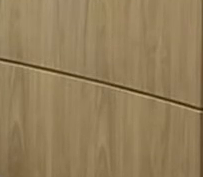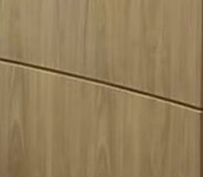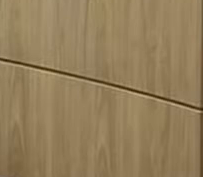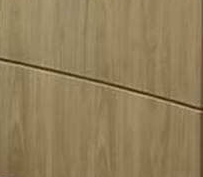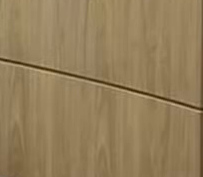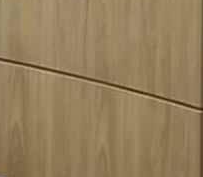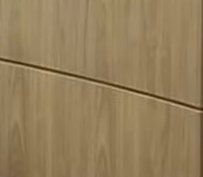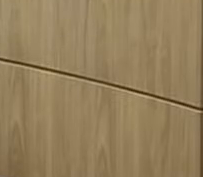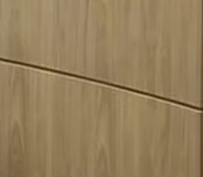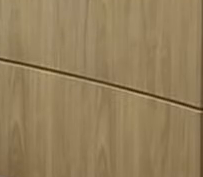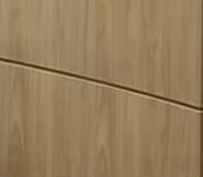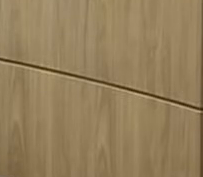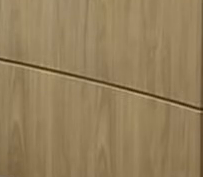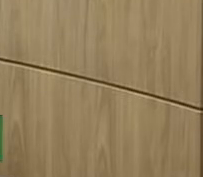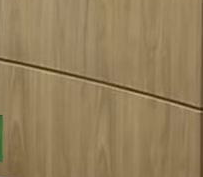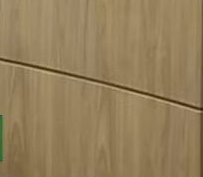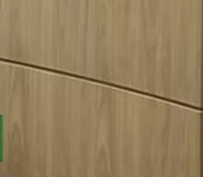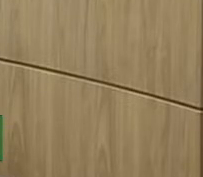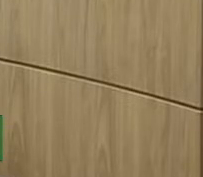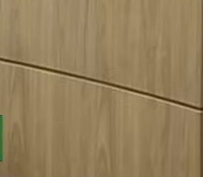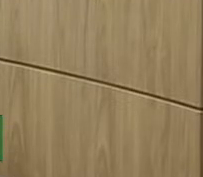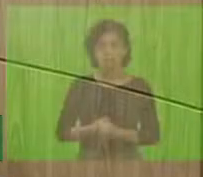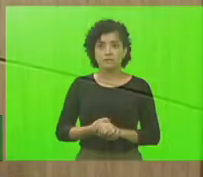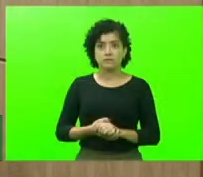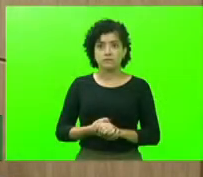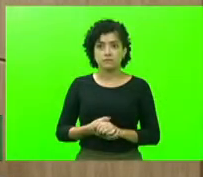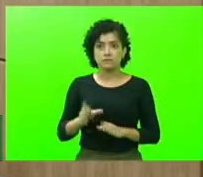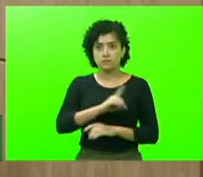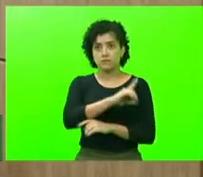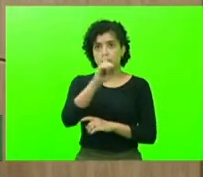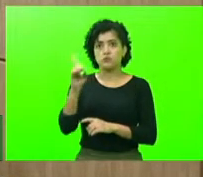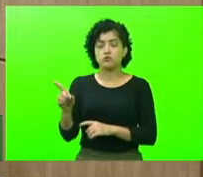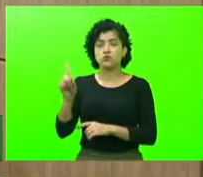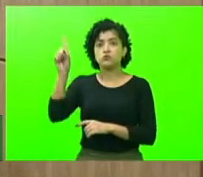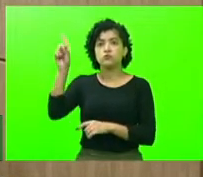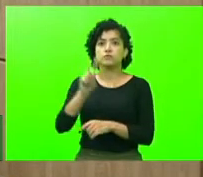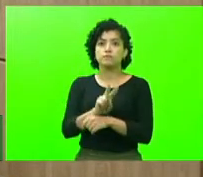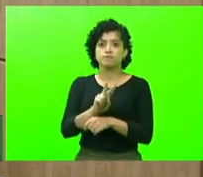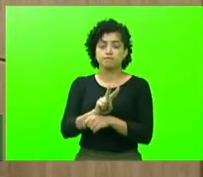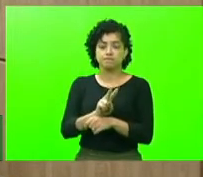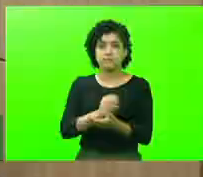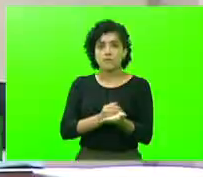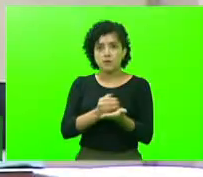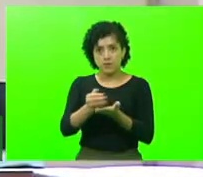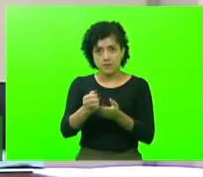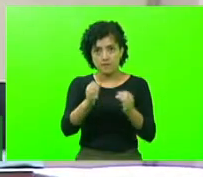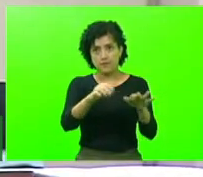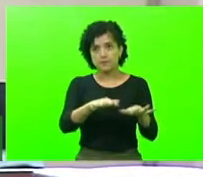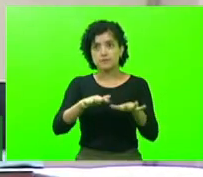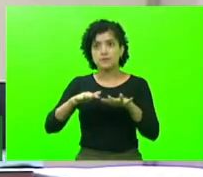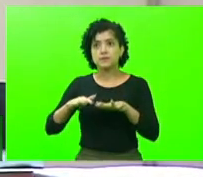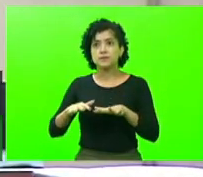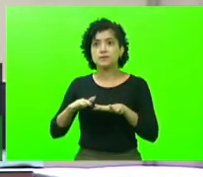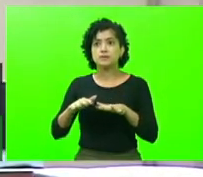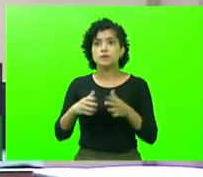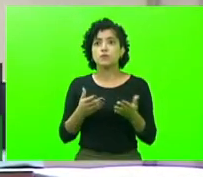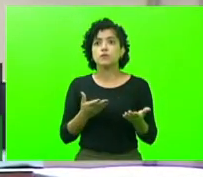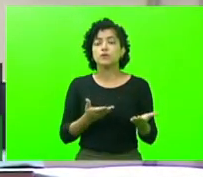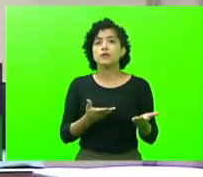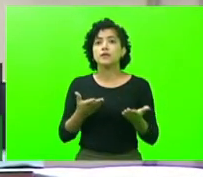Bom dia, deputados, cidadãos catarinenses. Sob a proteção de Deus, declaro aberta a presente